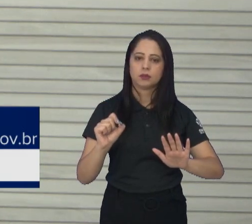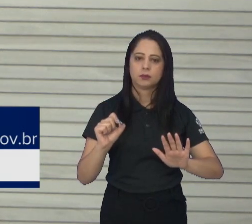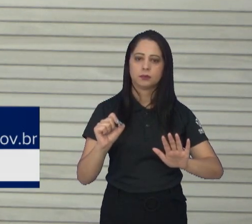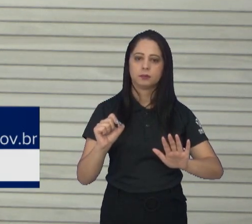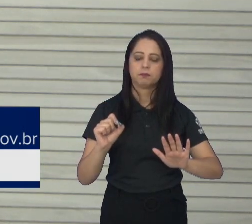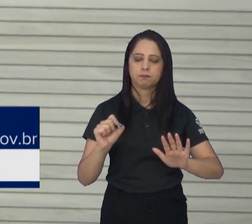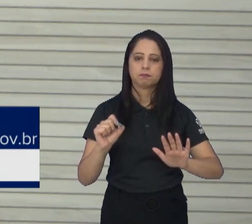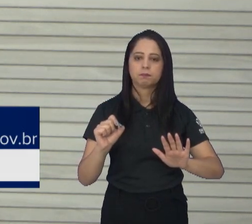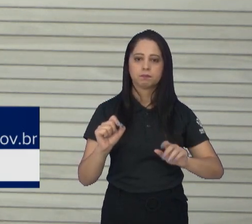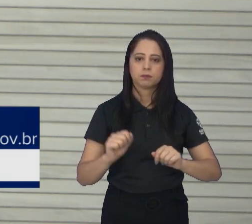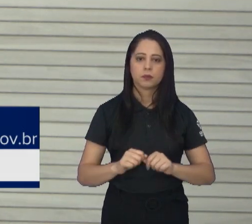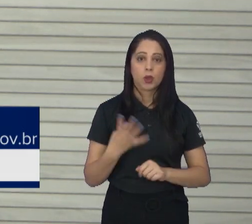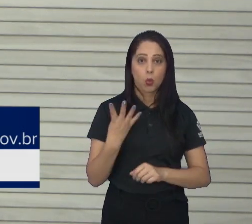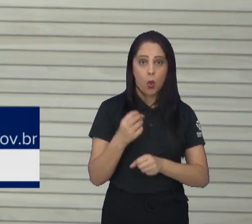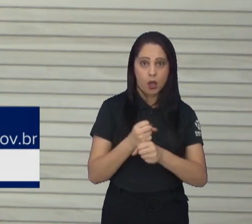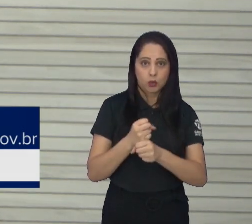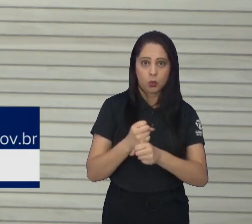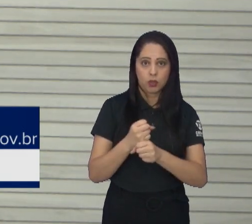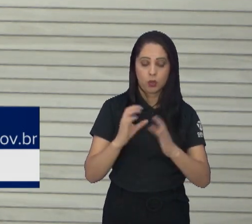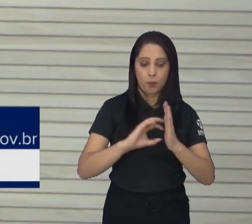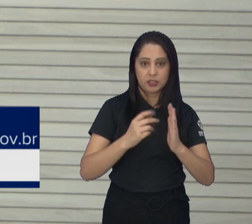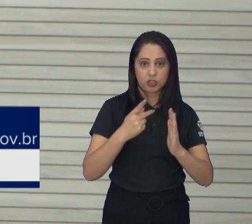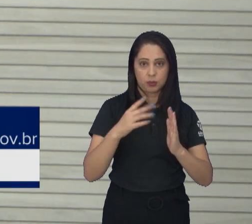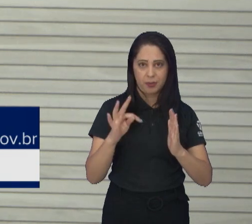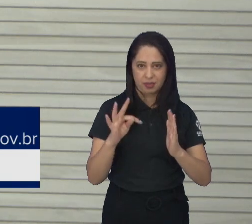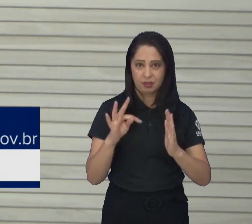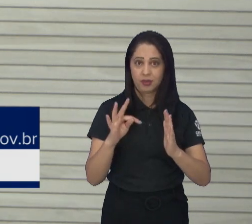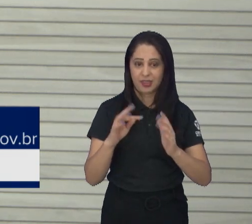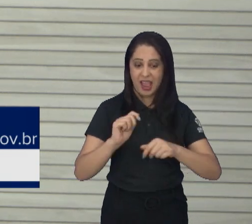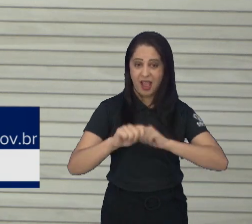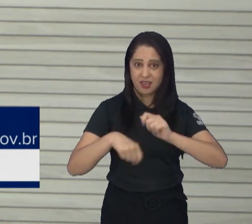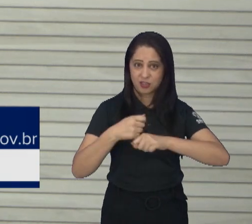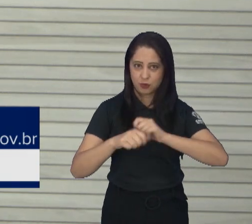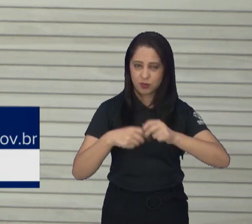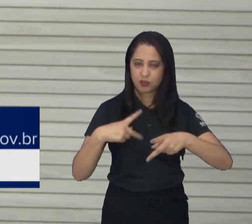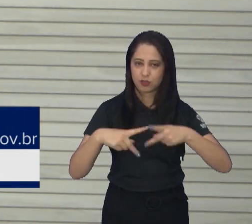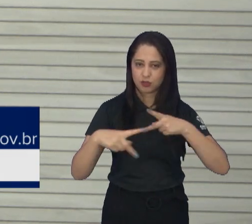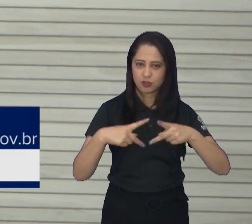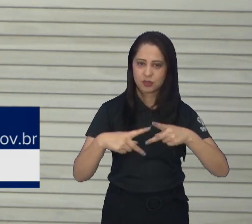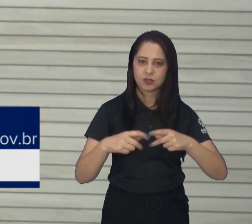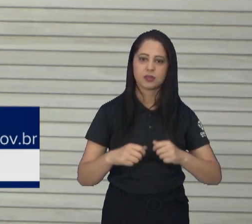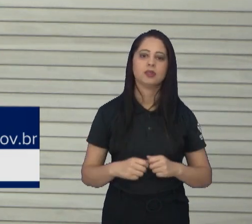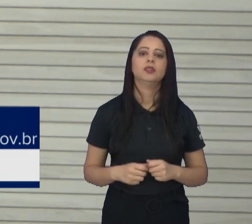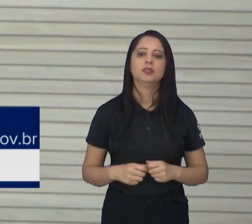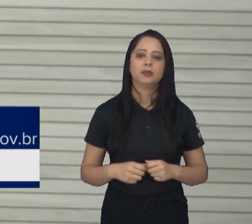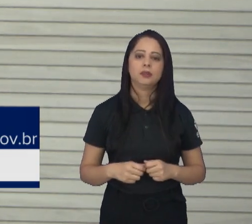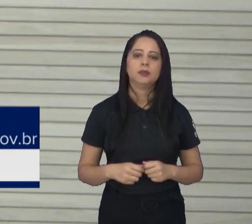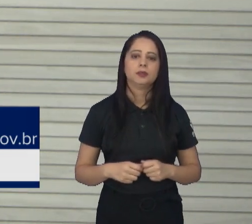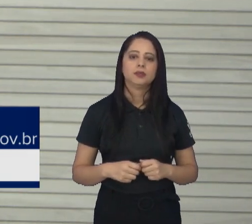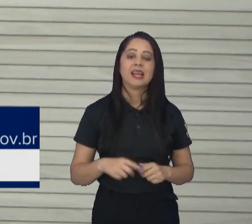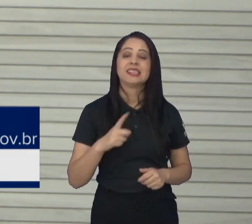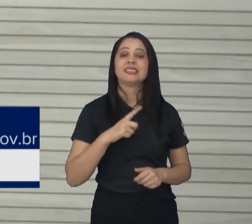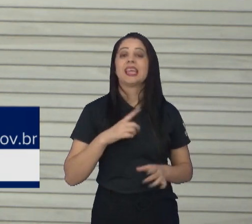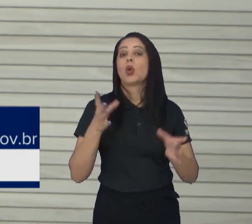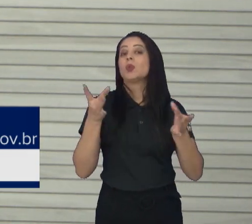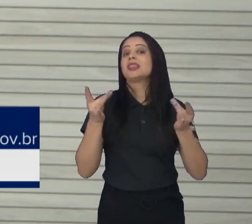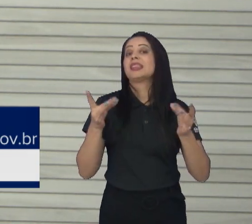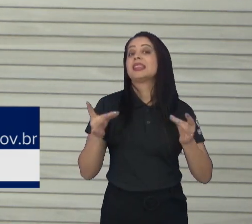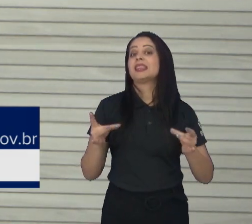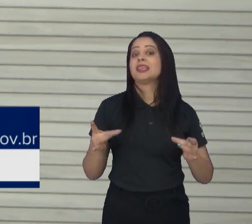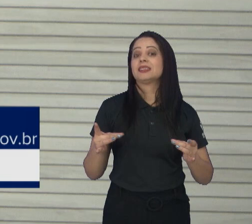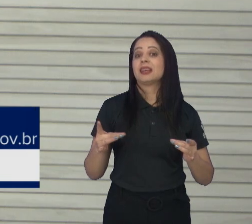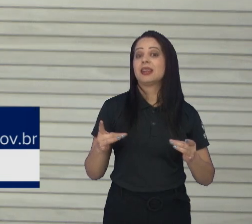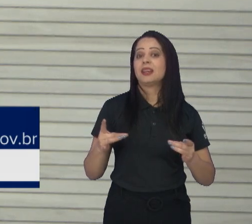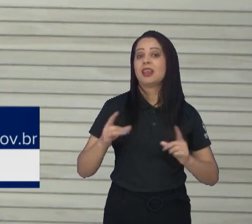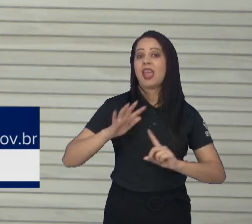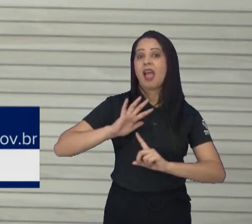comentado a época dos 4 anos do PT, à frente de São José dos Campos, né, do prefeito Carlinhos de Almeida, lembrando de um detalhe na educação, a Feira do